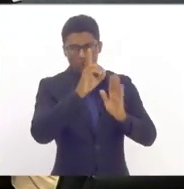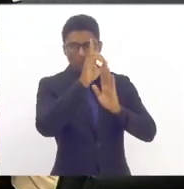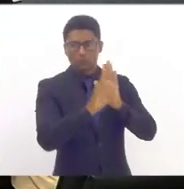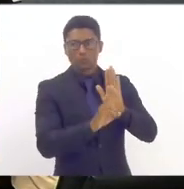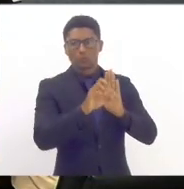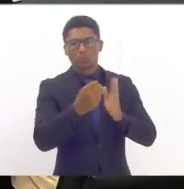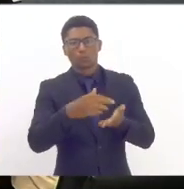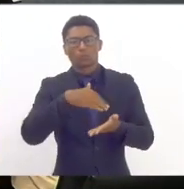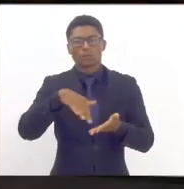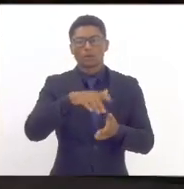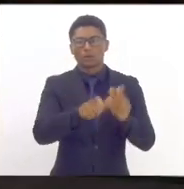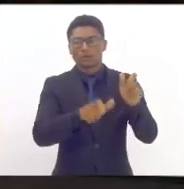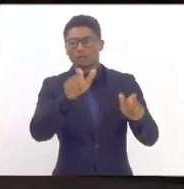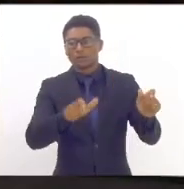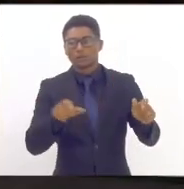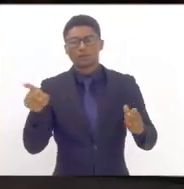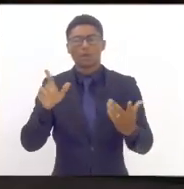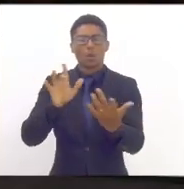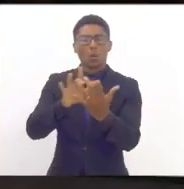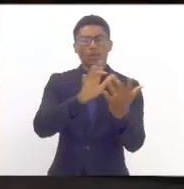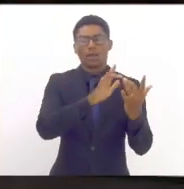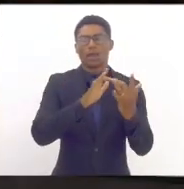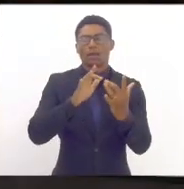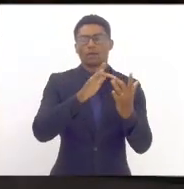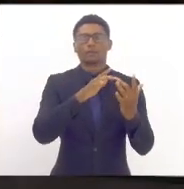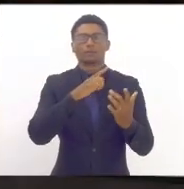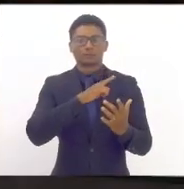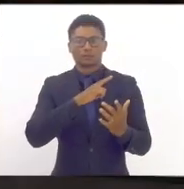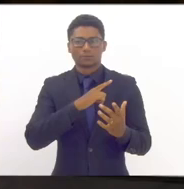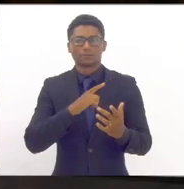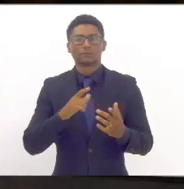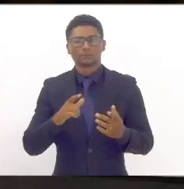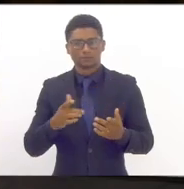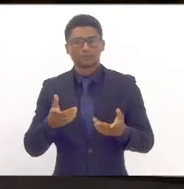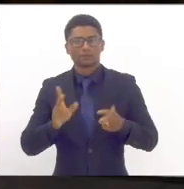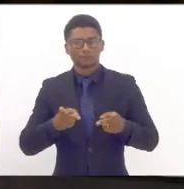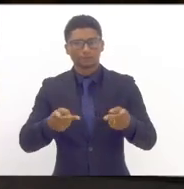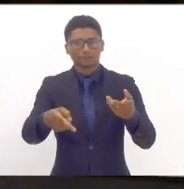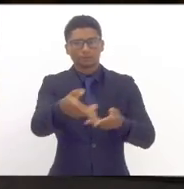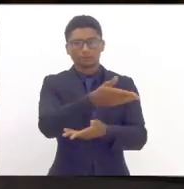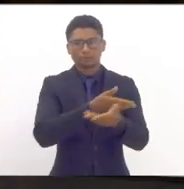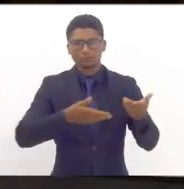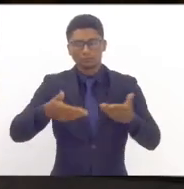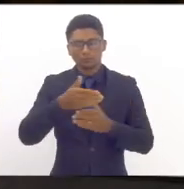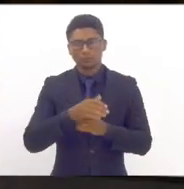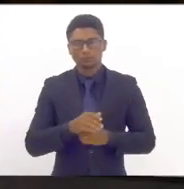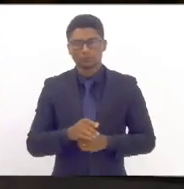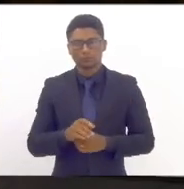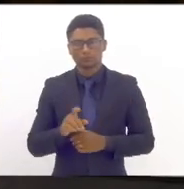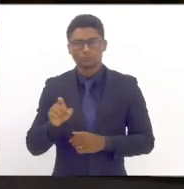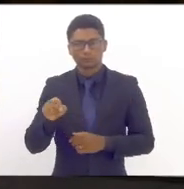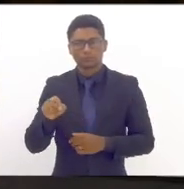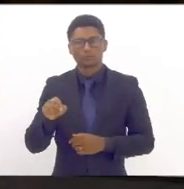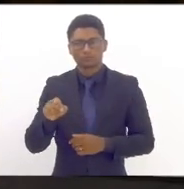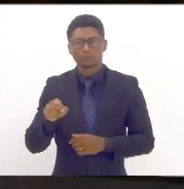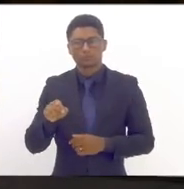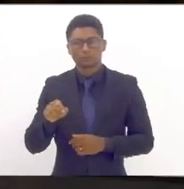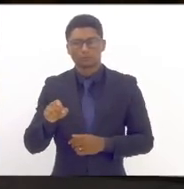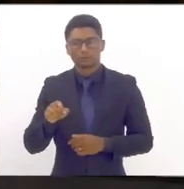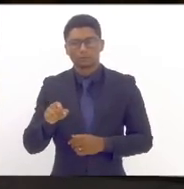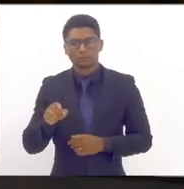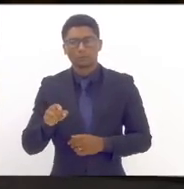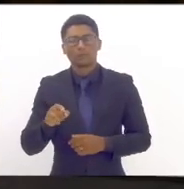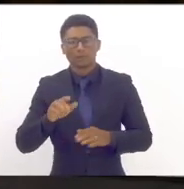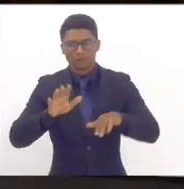ele tem os contatos e cultiva todos esses contatos. Não, o Pedro não poupa suas fontes de